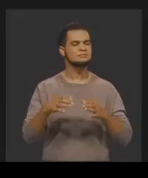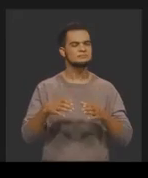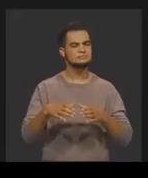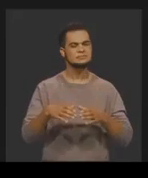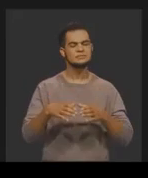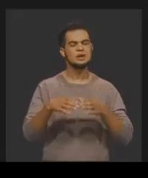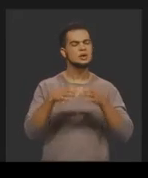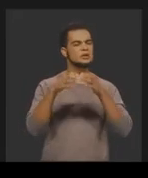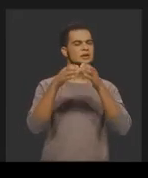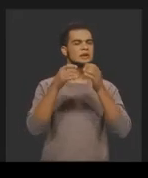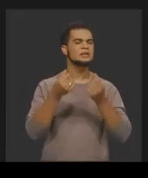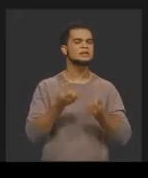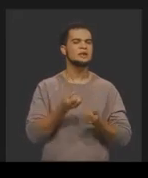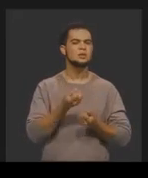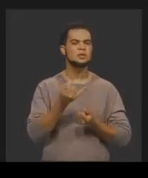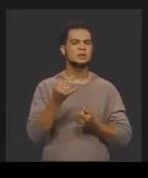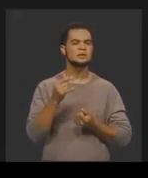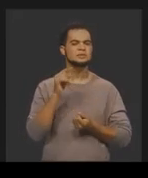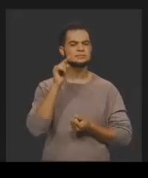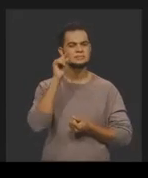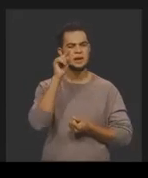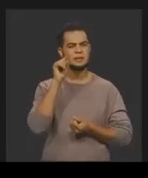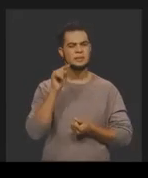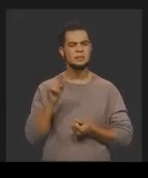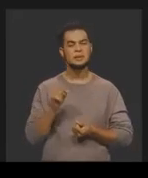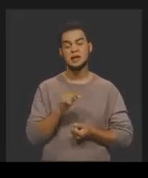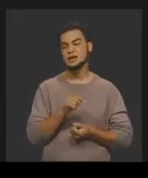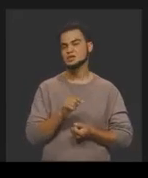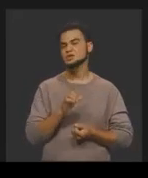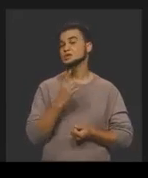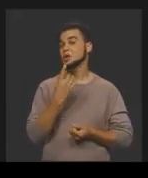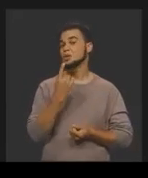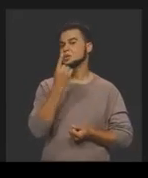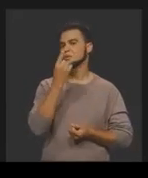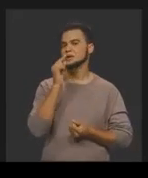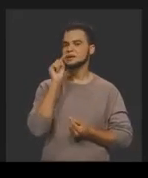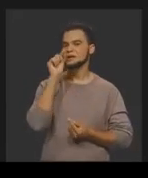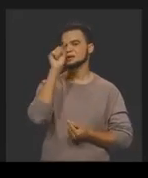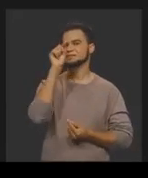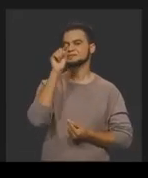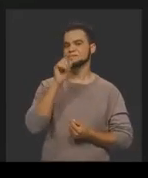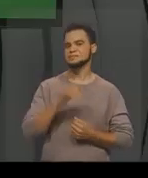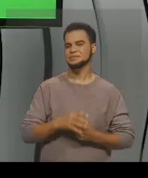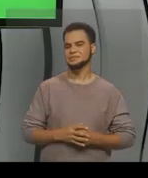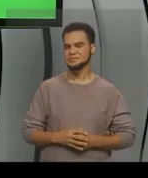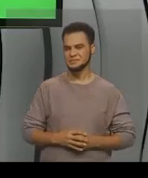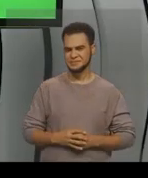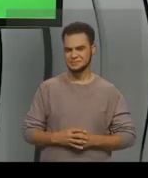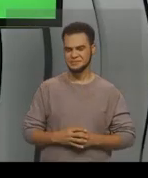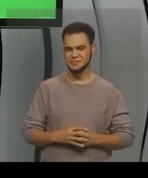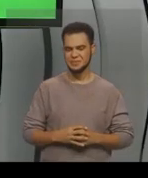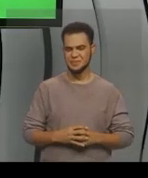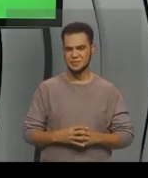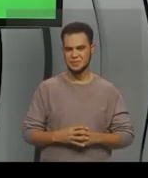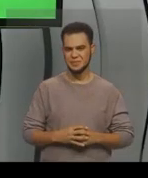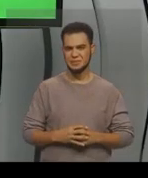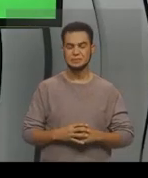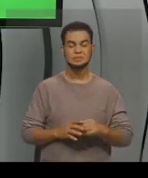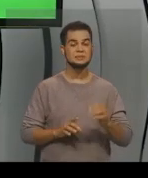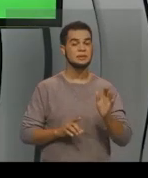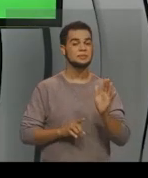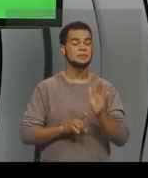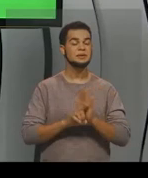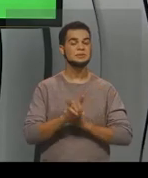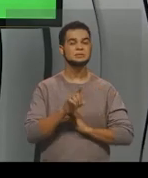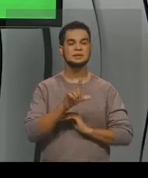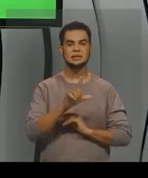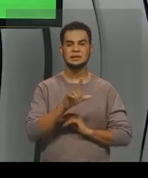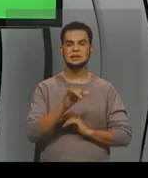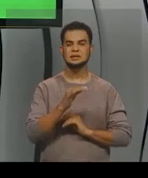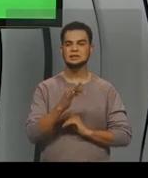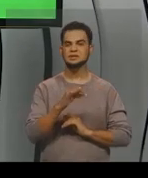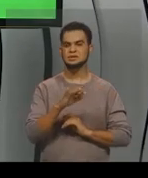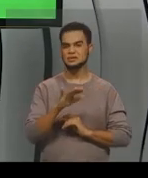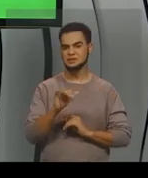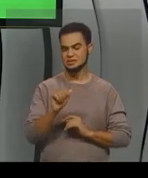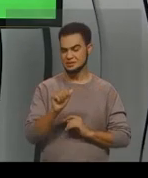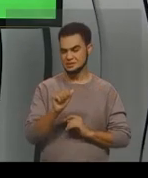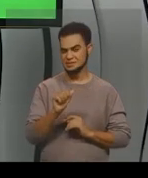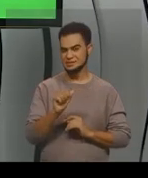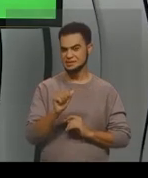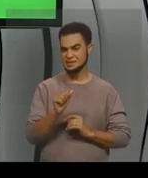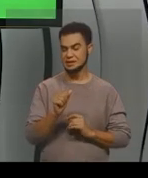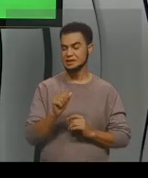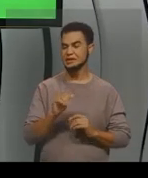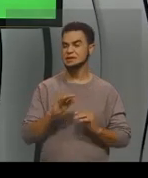lá em cima, tá bom? Vamos para a próxima pergunta agora. A Letícia Kemily, do 1º ano da Escola